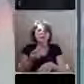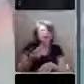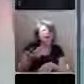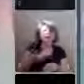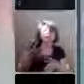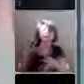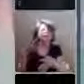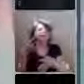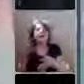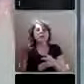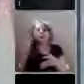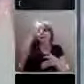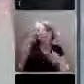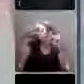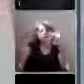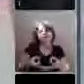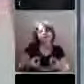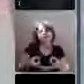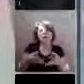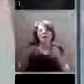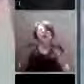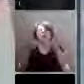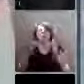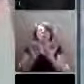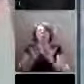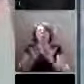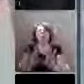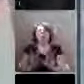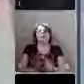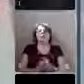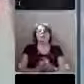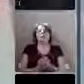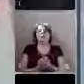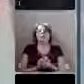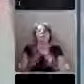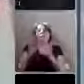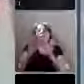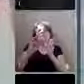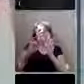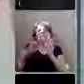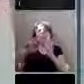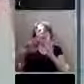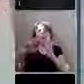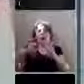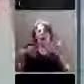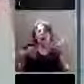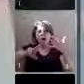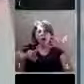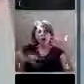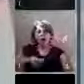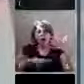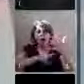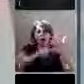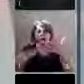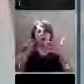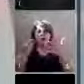esse critério, é apenas uma observação. Aí vem prólogo, tá? Vamos continuando, eu estou passando em frente, já estou lá